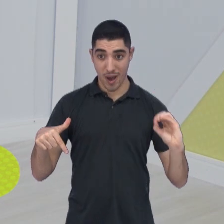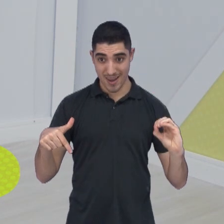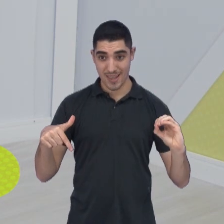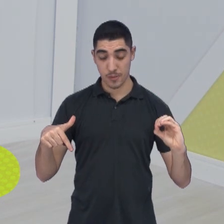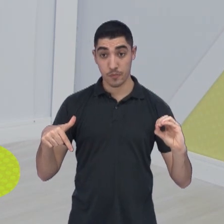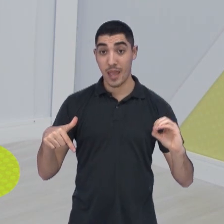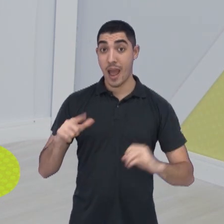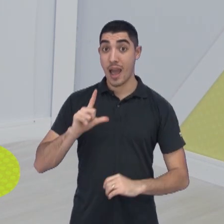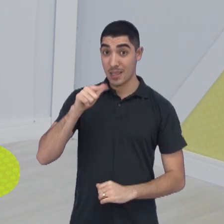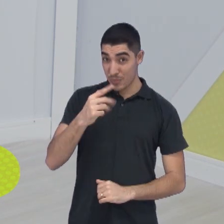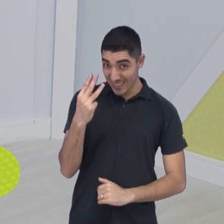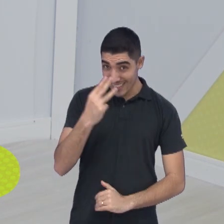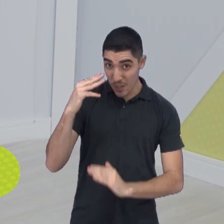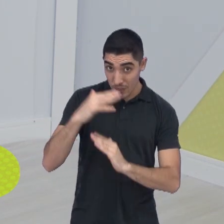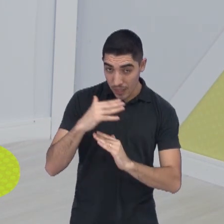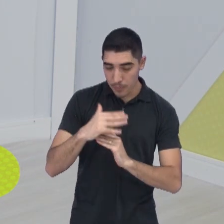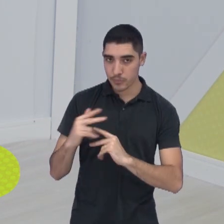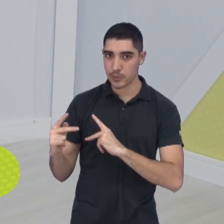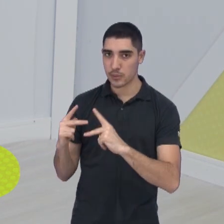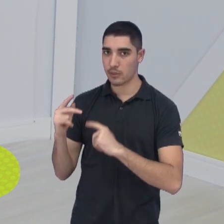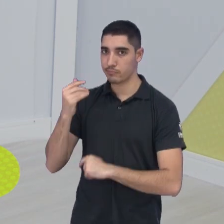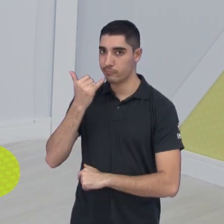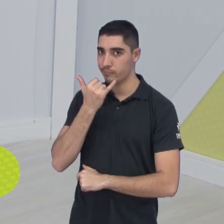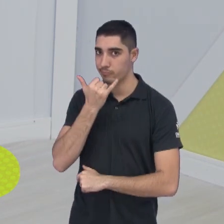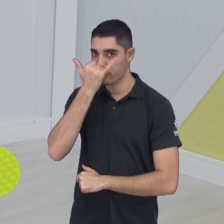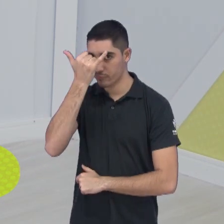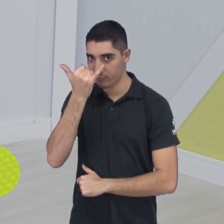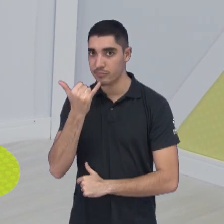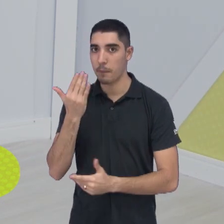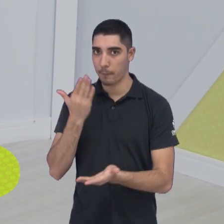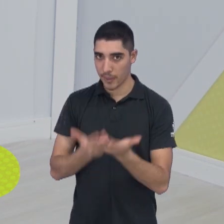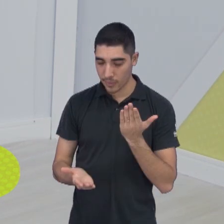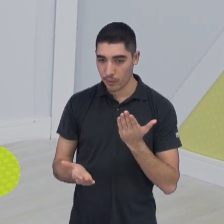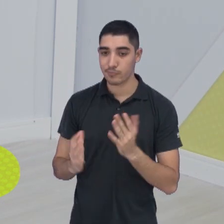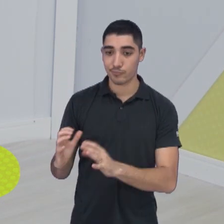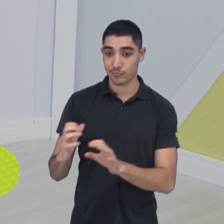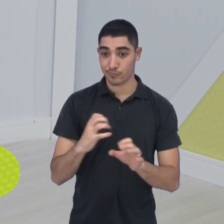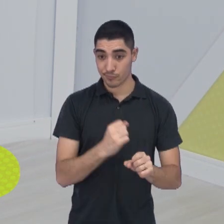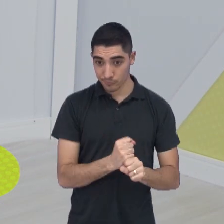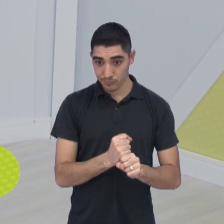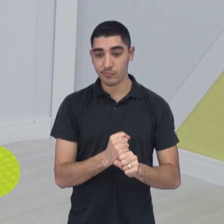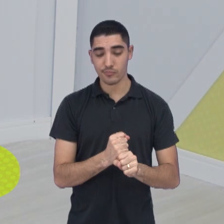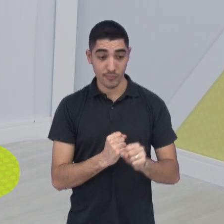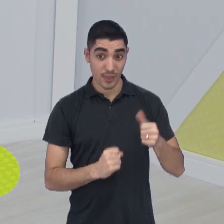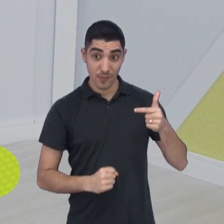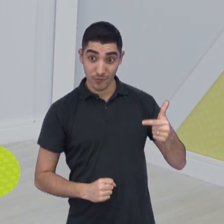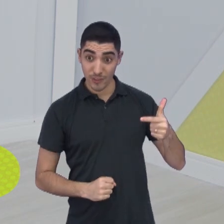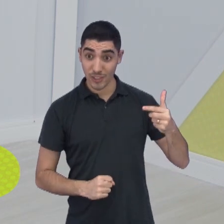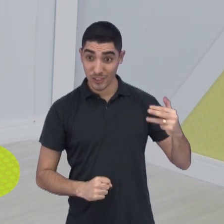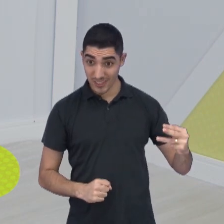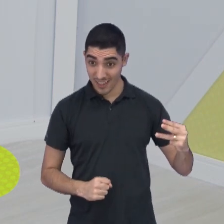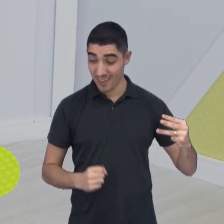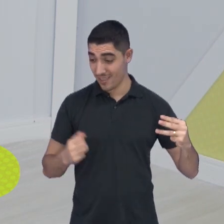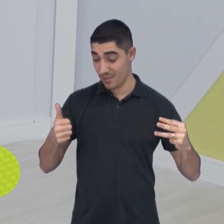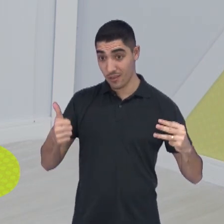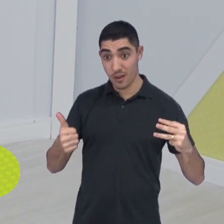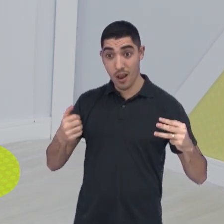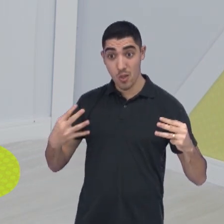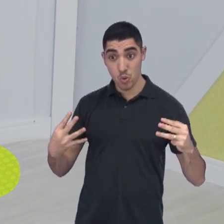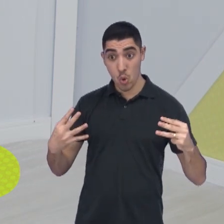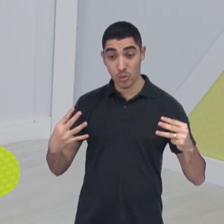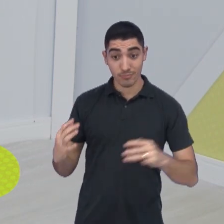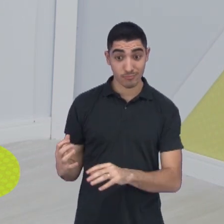terceiro quarto, que é o calcanhar de Aquiles do São José tomou uma traulitada, perdeu por 23-14. A equipe do Mogi virou